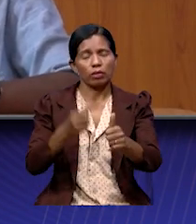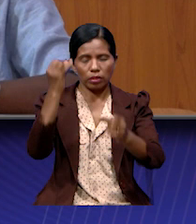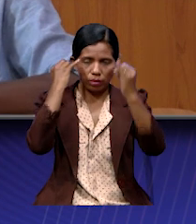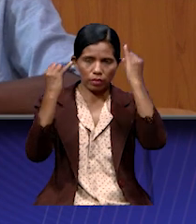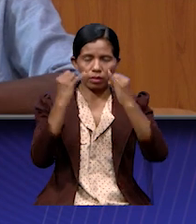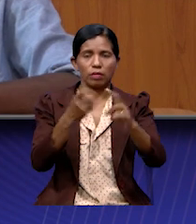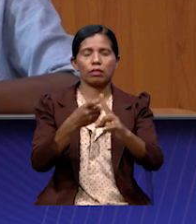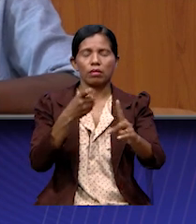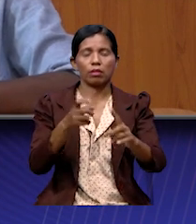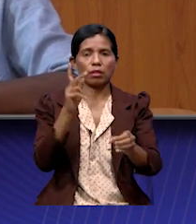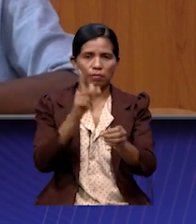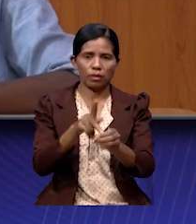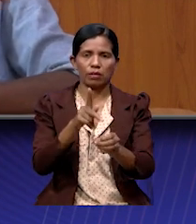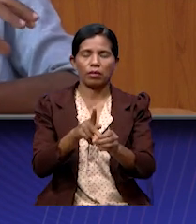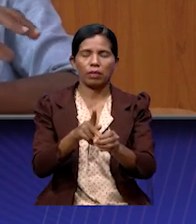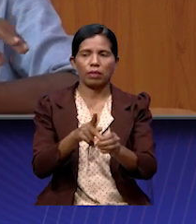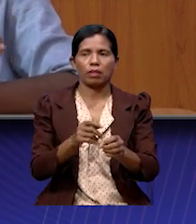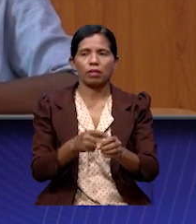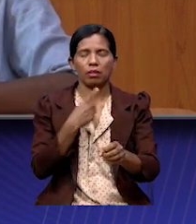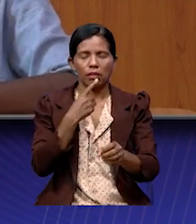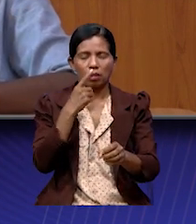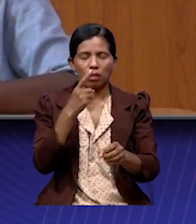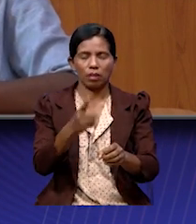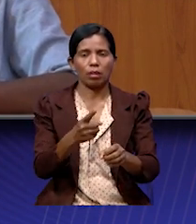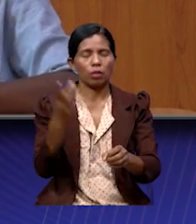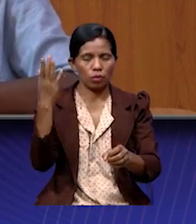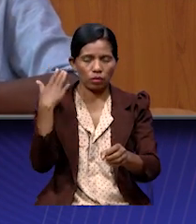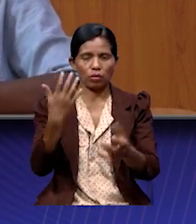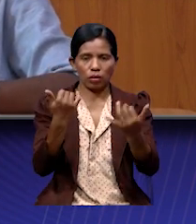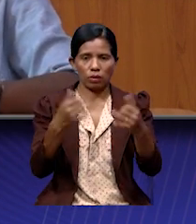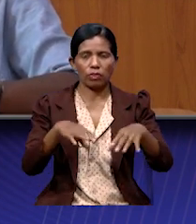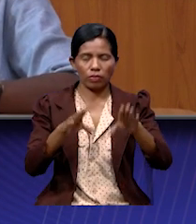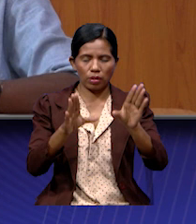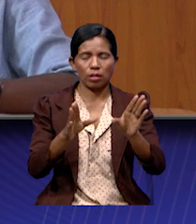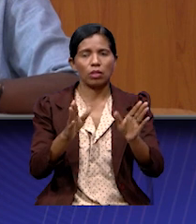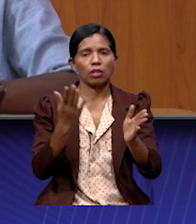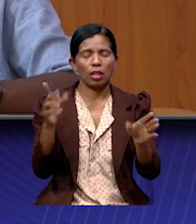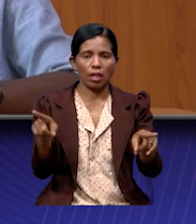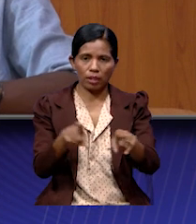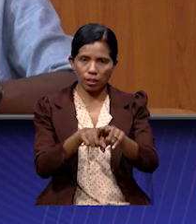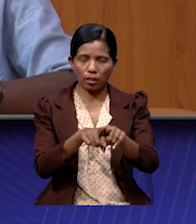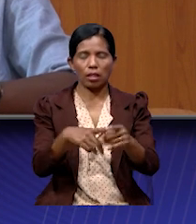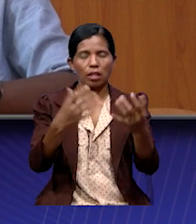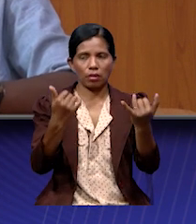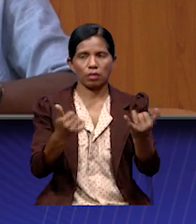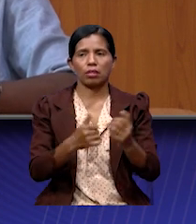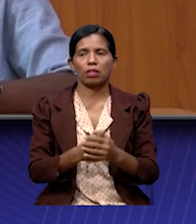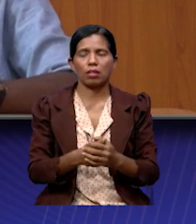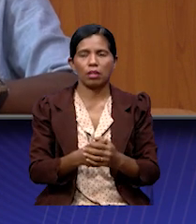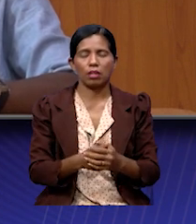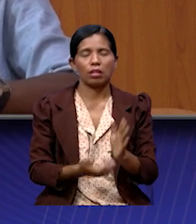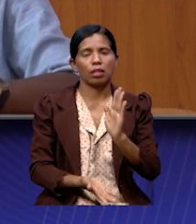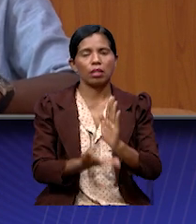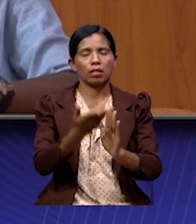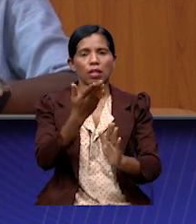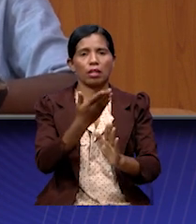mai mina ne be mak ulu presu de ulu ne to agora da presu agora da ne aktual ne dia sai por volta